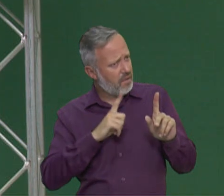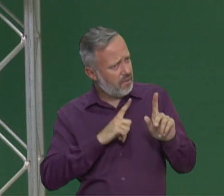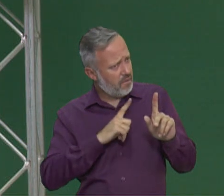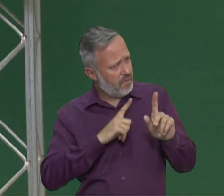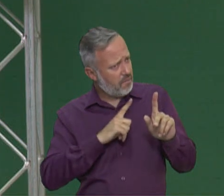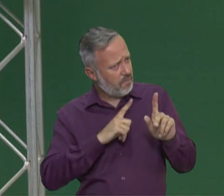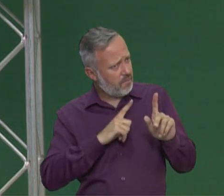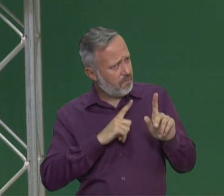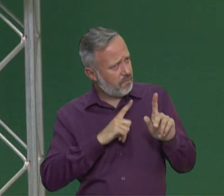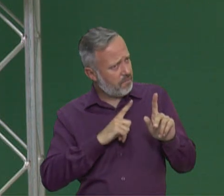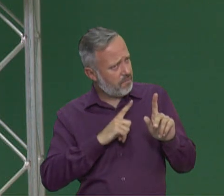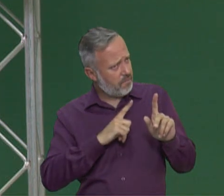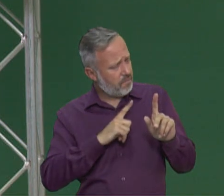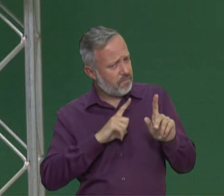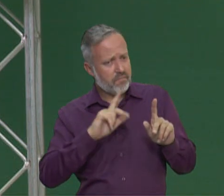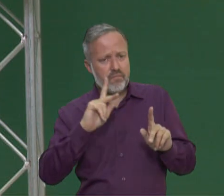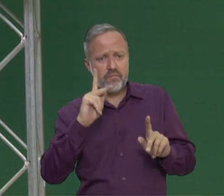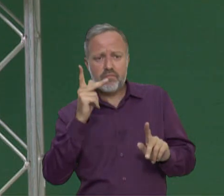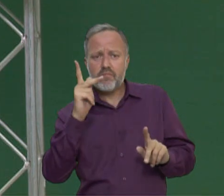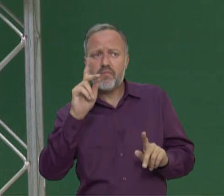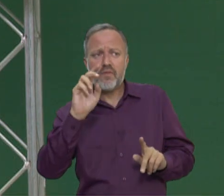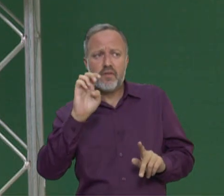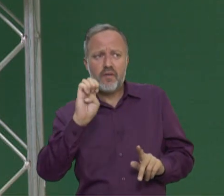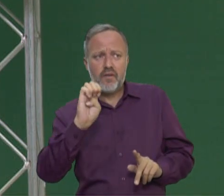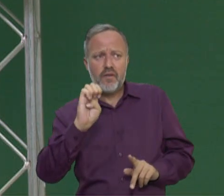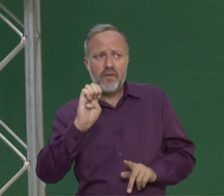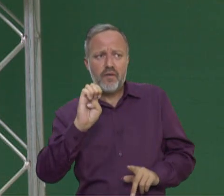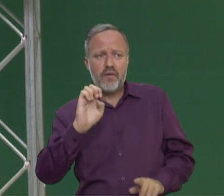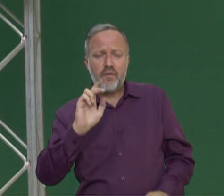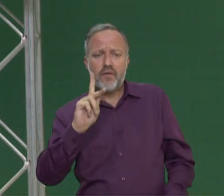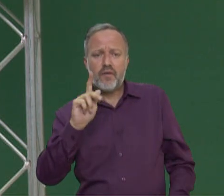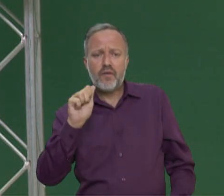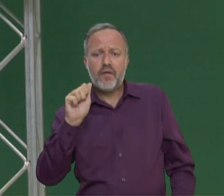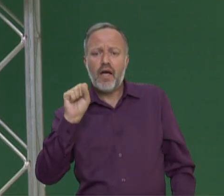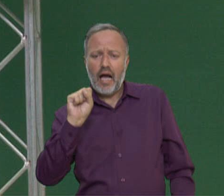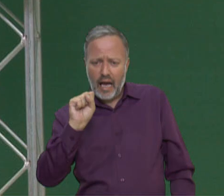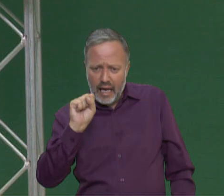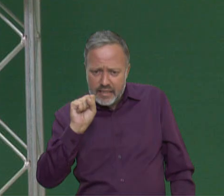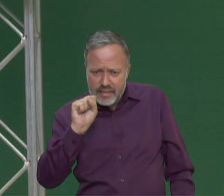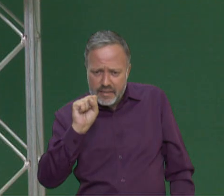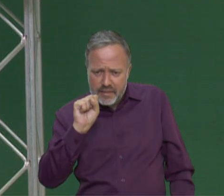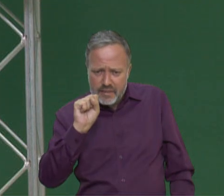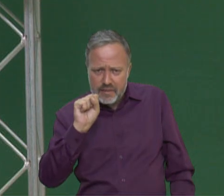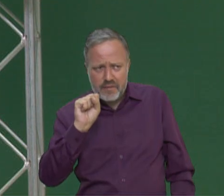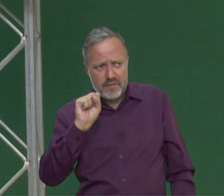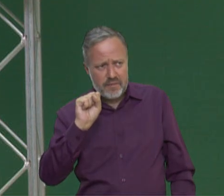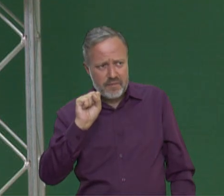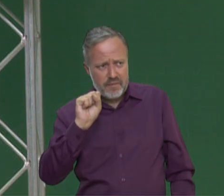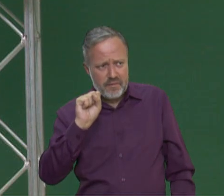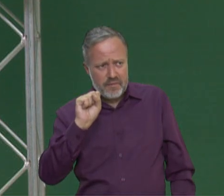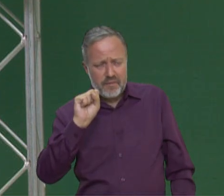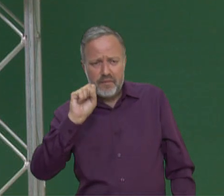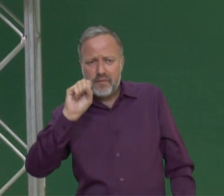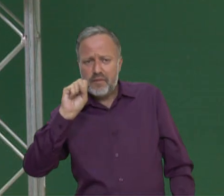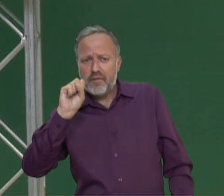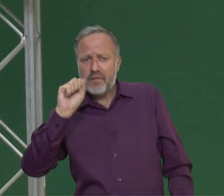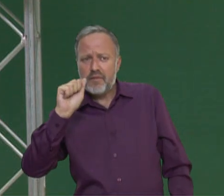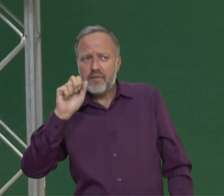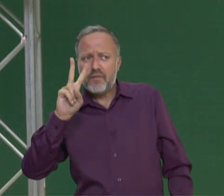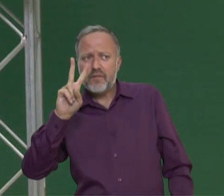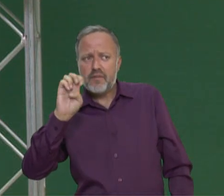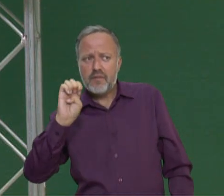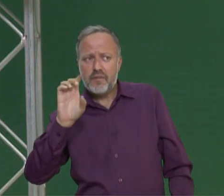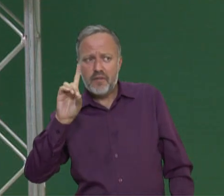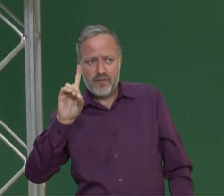Olha aqui. He has saved. Se o verbo auxiliar estiver no presente, vai